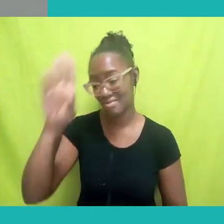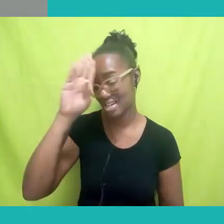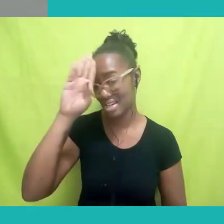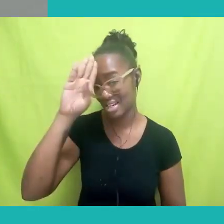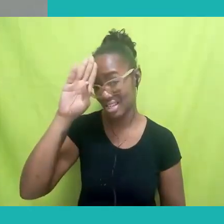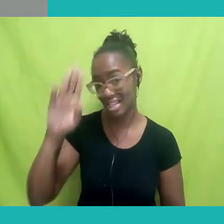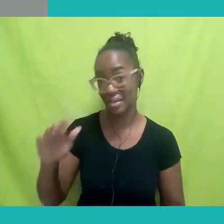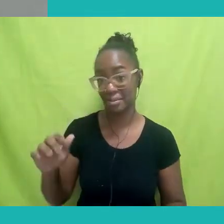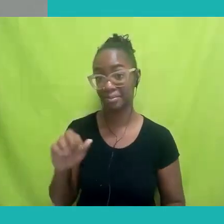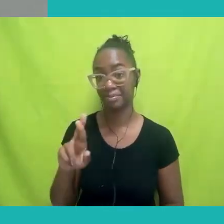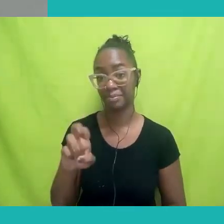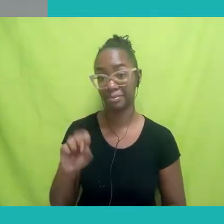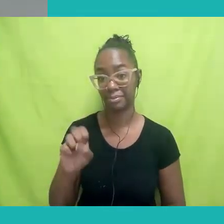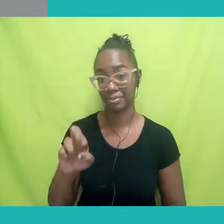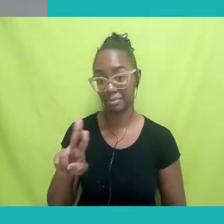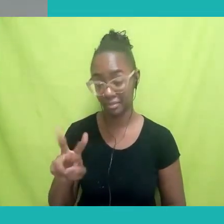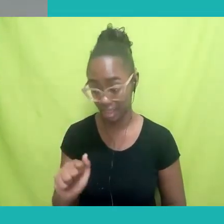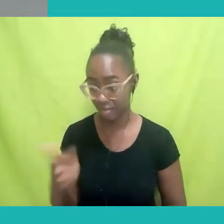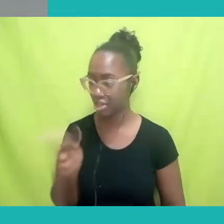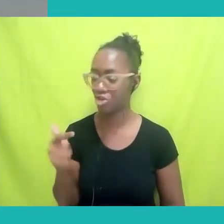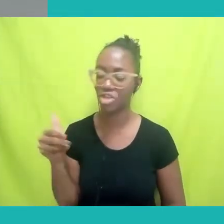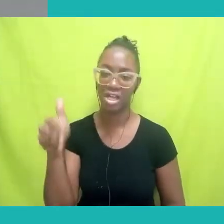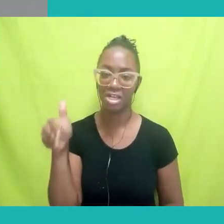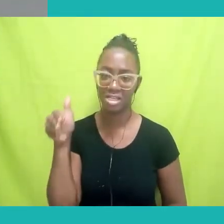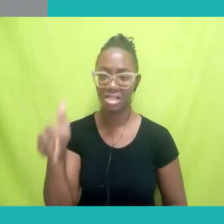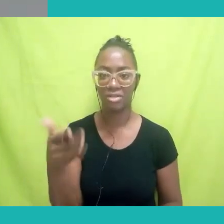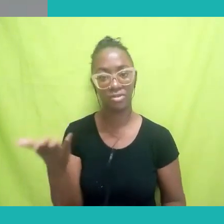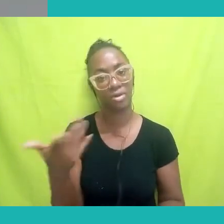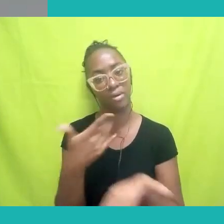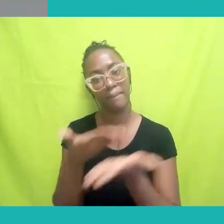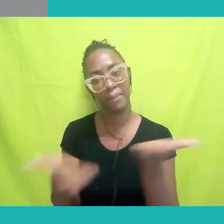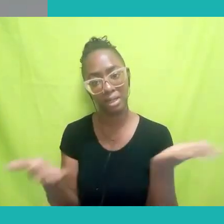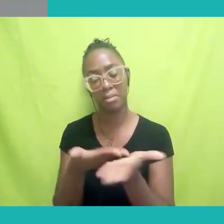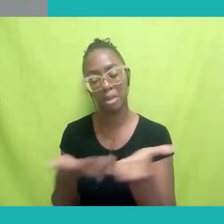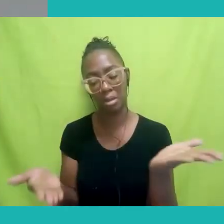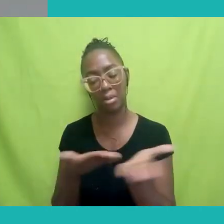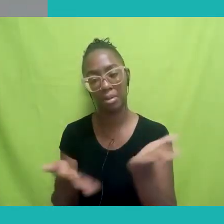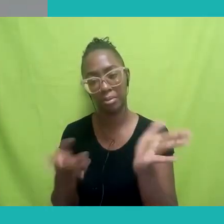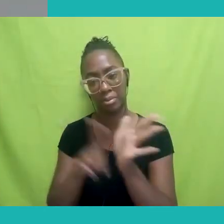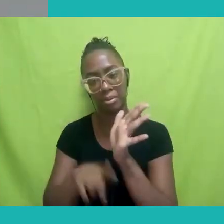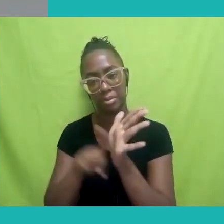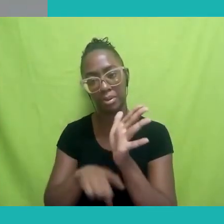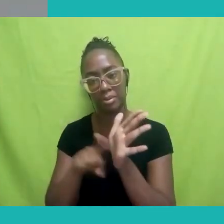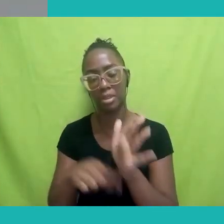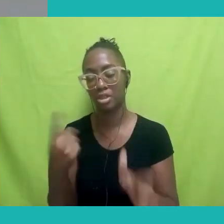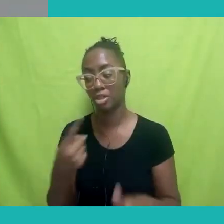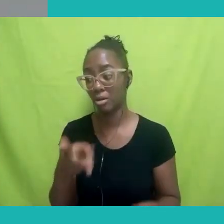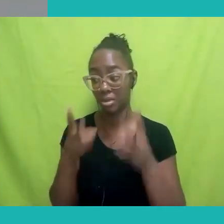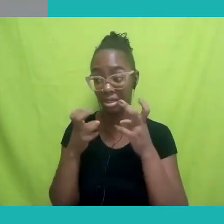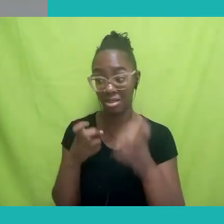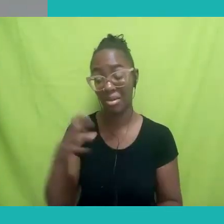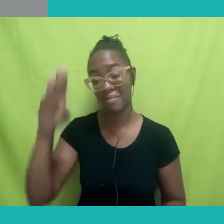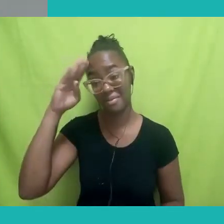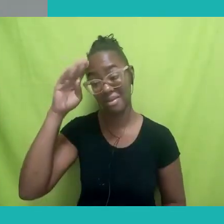passa a não ter acesso. Então, é uma perda significativa. A gente se depara com militares da reserva